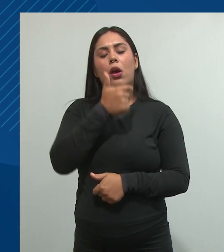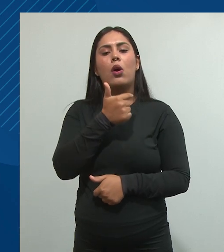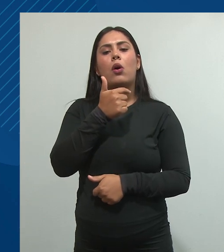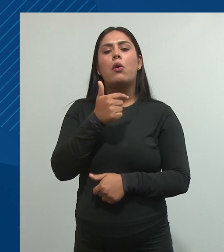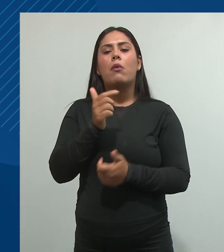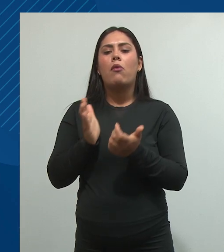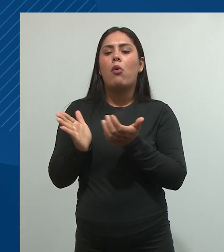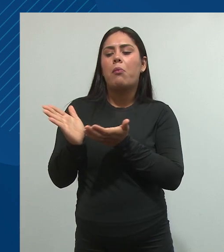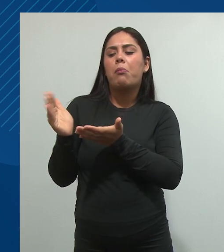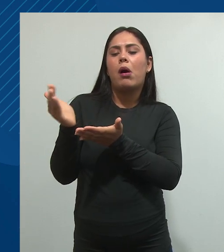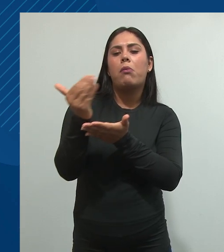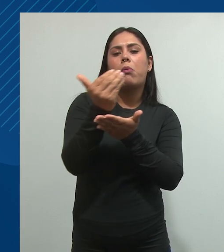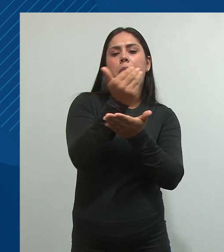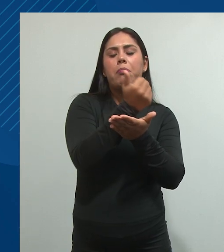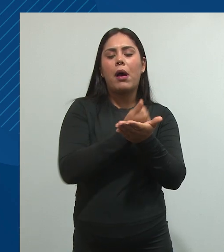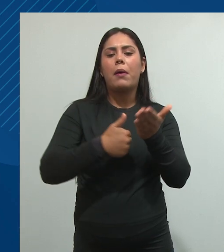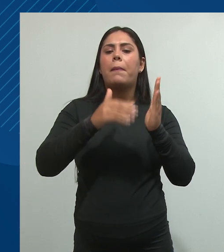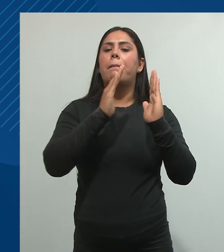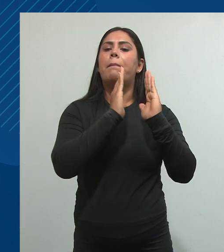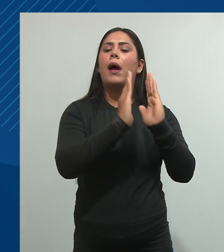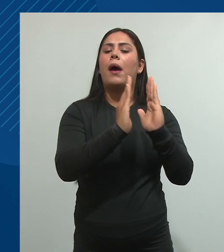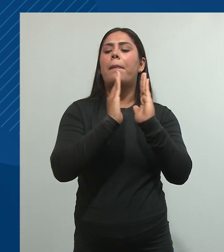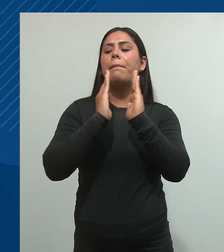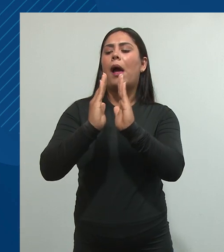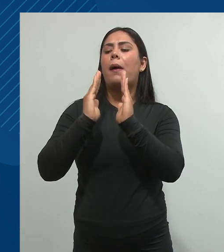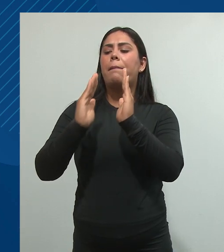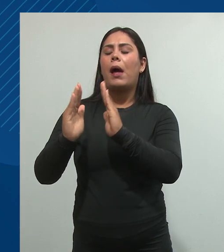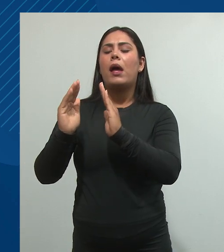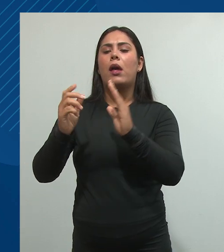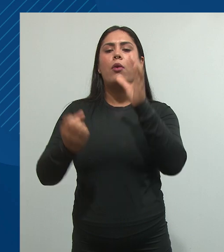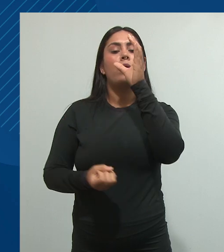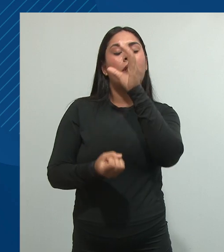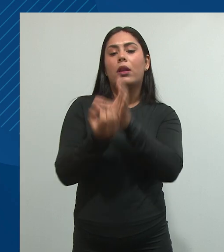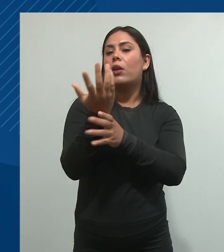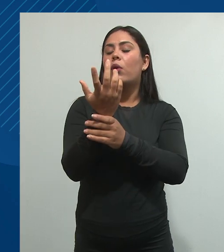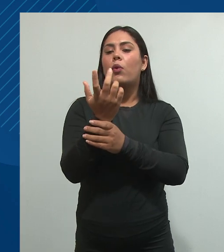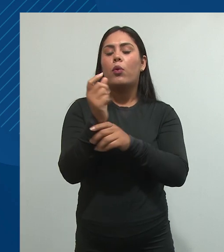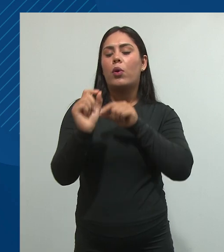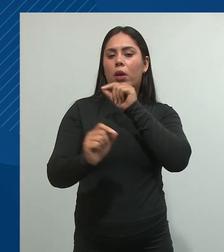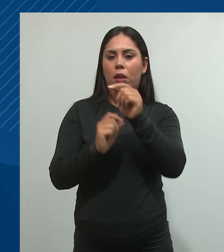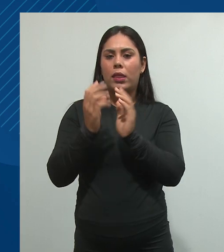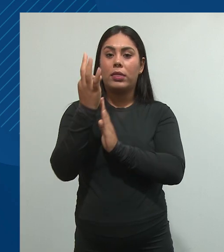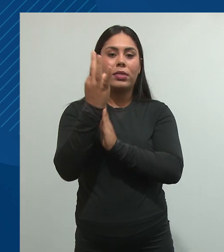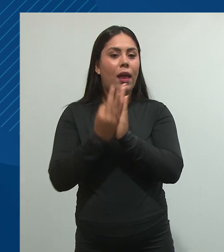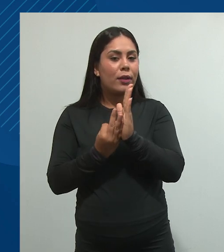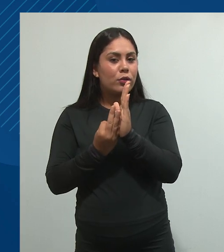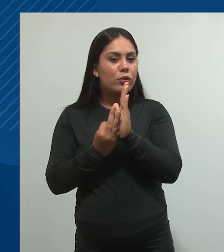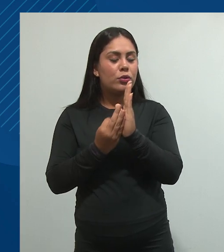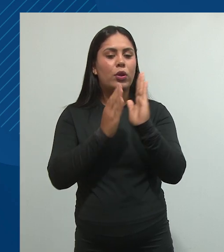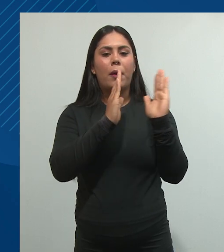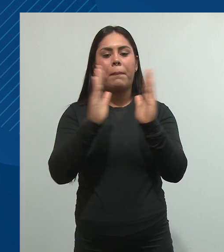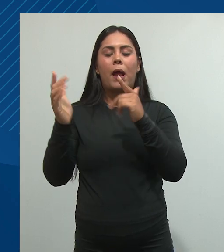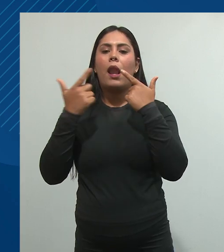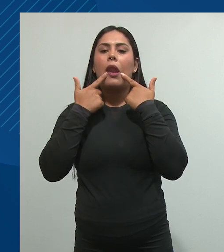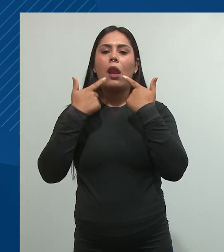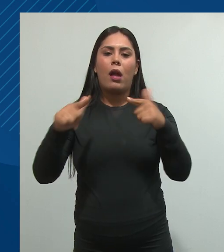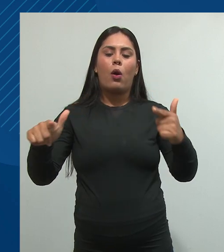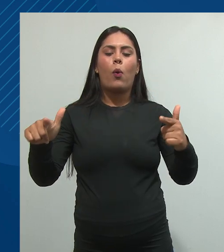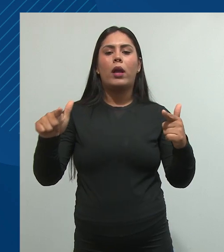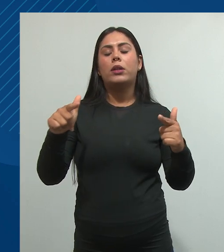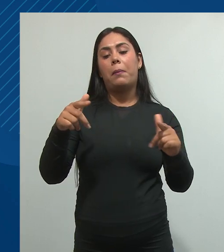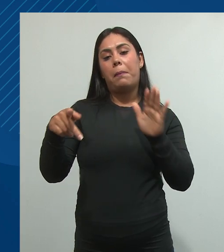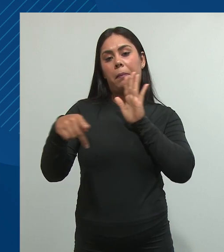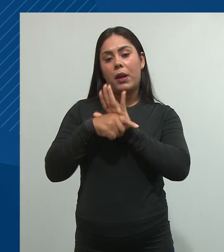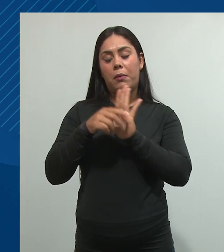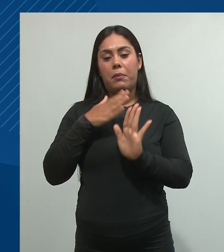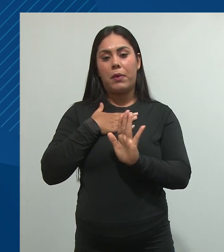esse panorama com esse passo a passo. Eu faço o cenário. De que forma? Textualmente, com a linguagem. Então essa, para